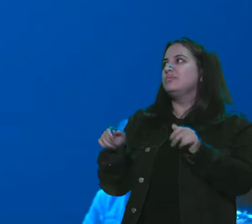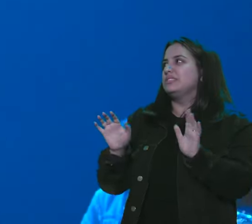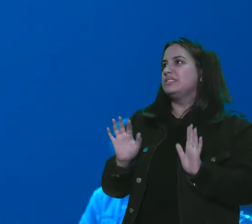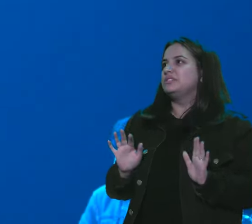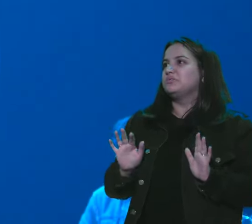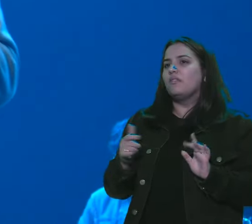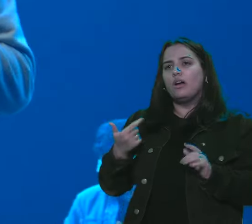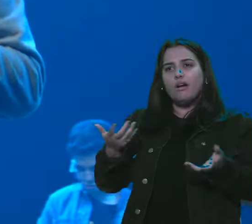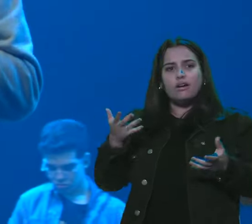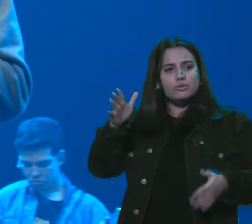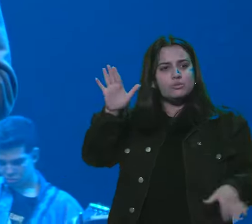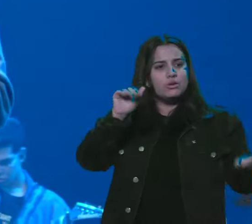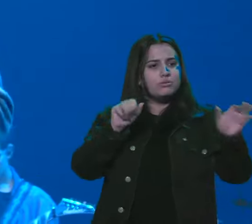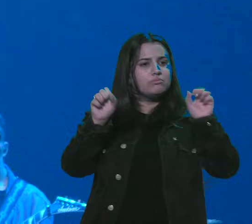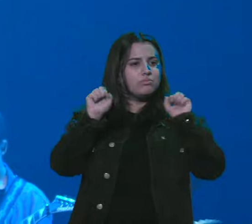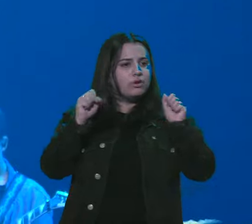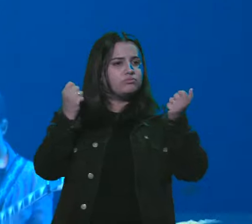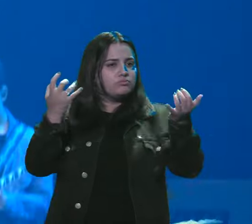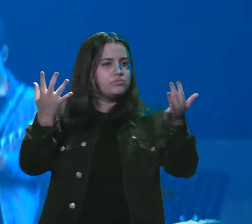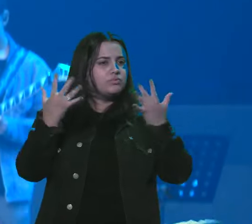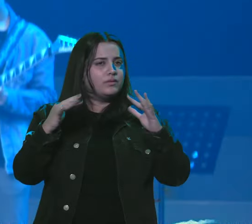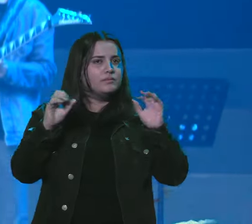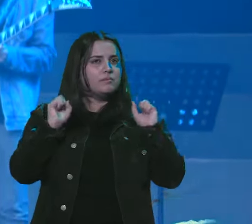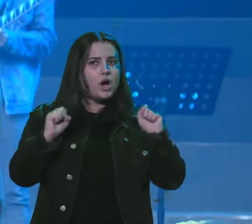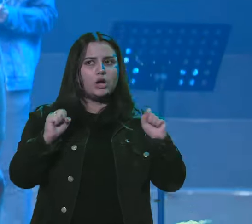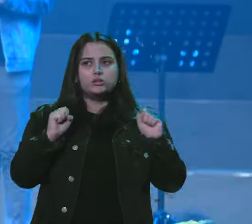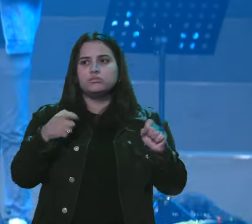quero te chamar, vem aqui na frente, eu vou descer aqui também.